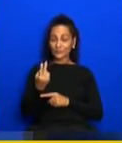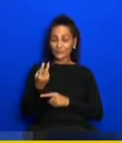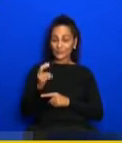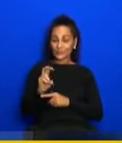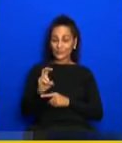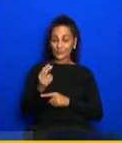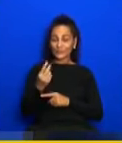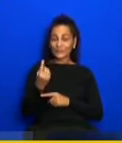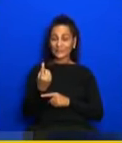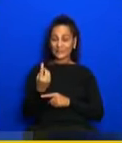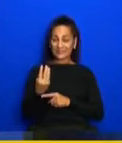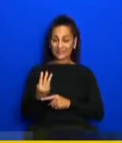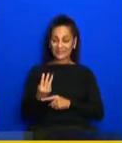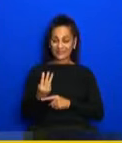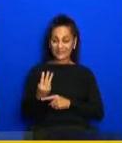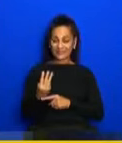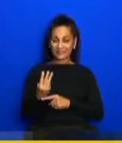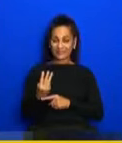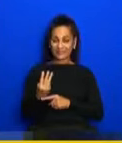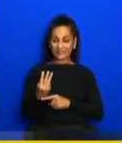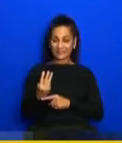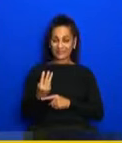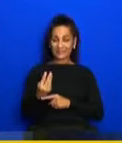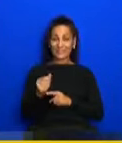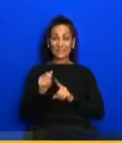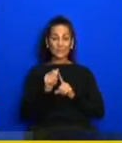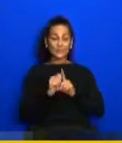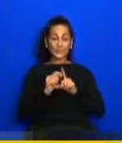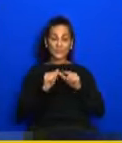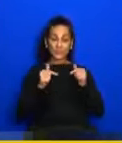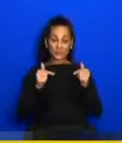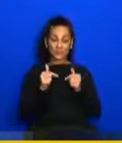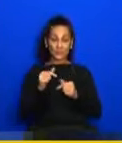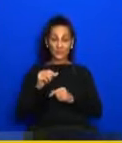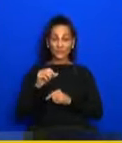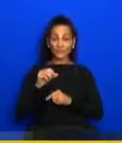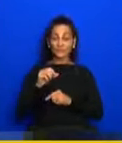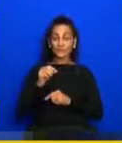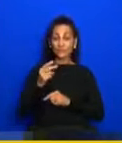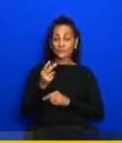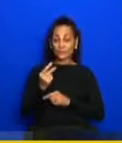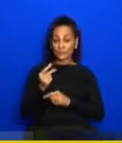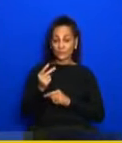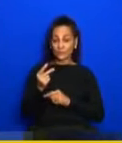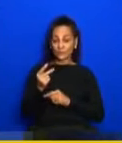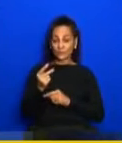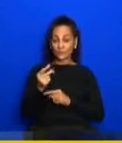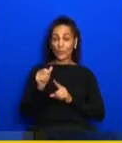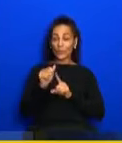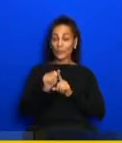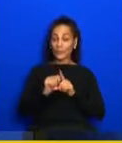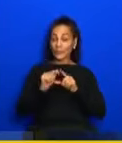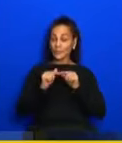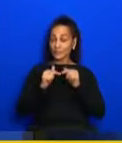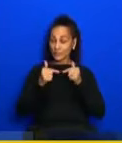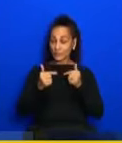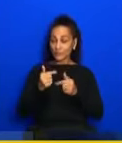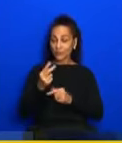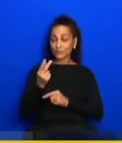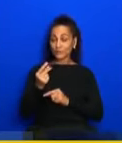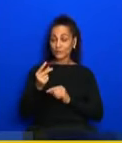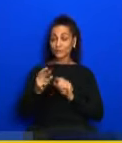01, 25 e 13. A dezena do mês da sorte, 12. A dezena do mês da sorte,